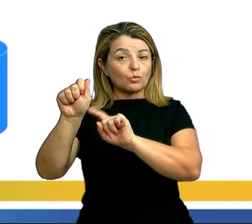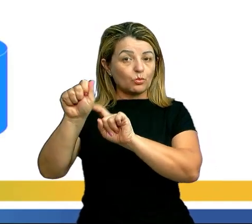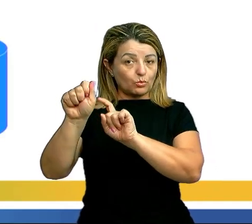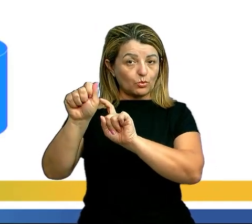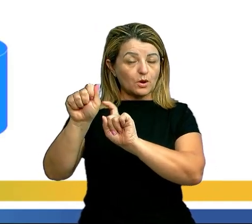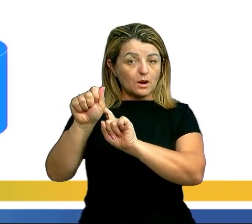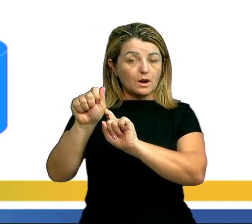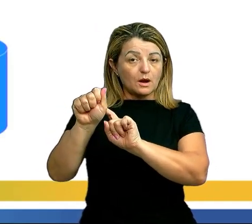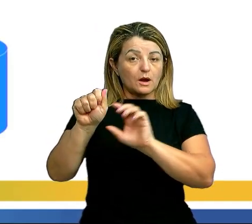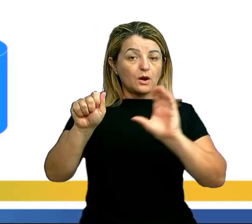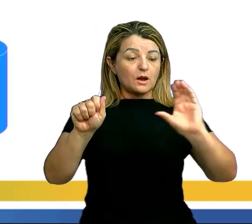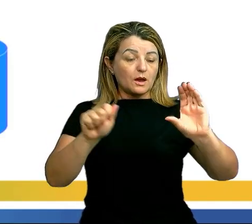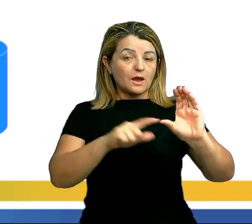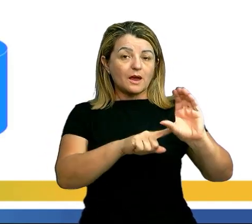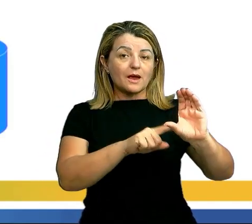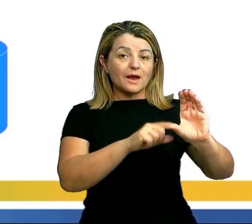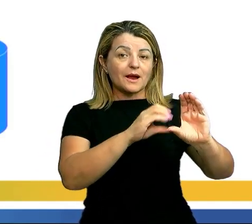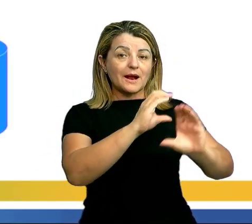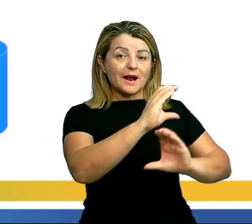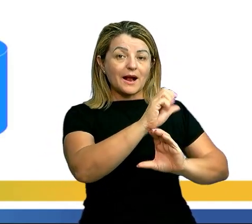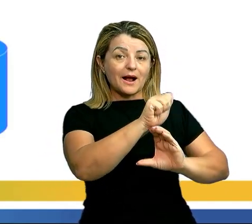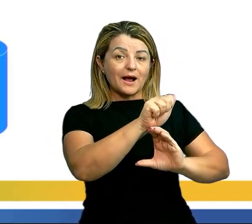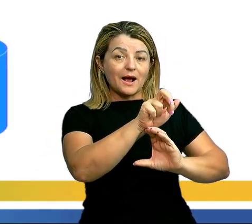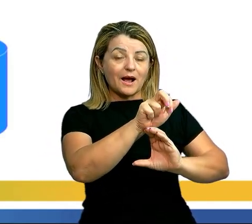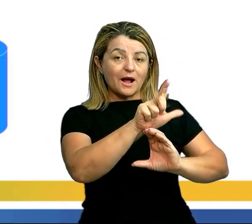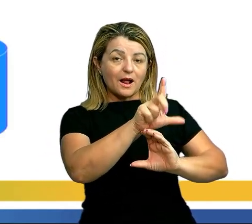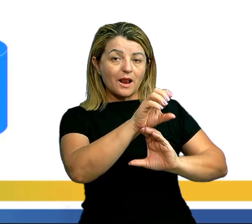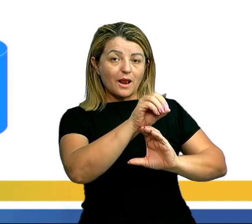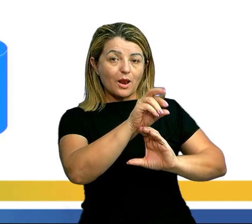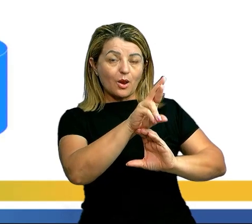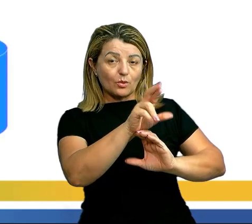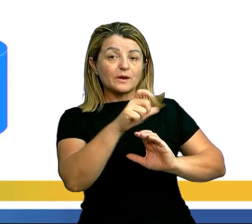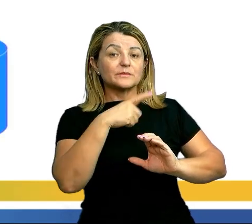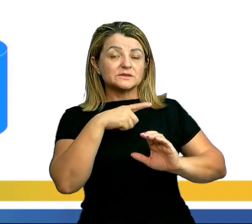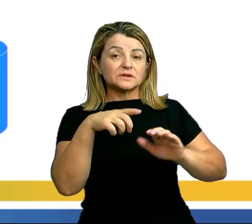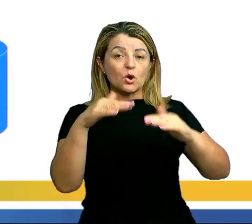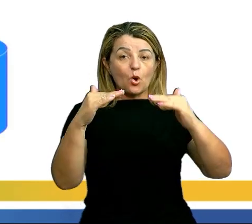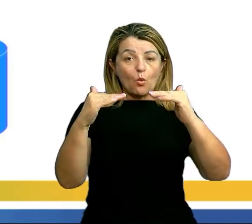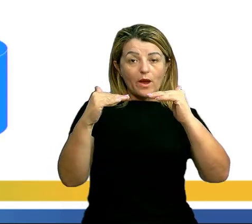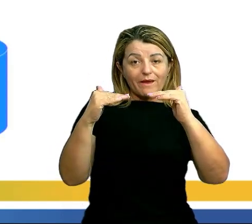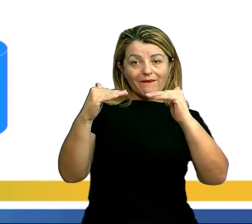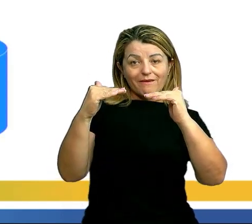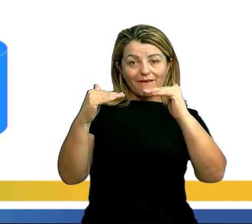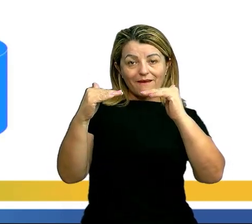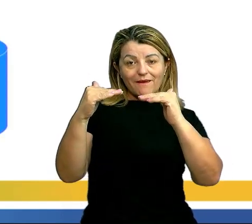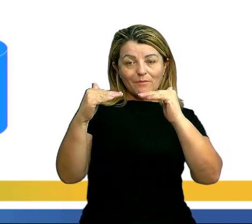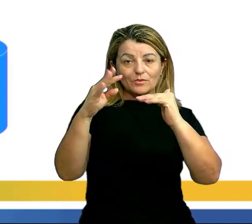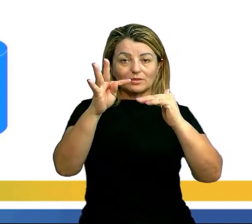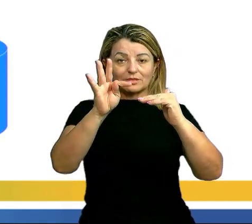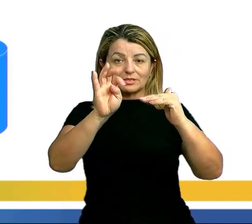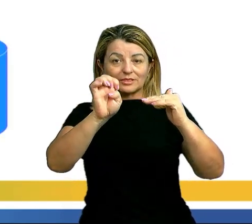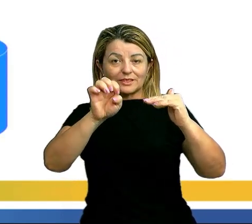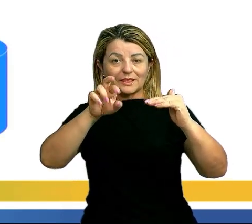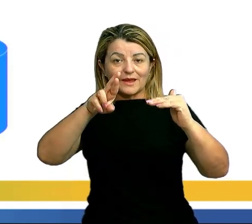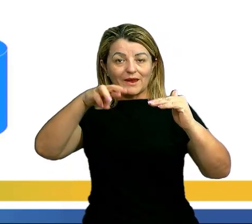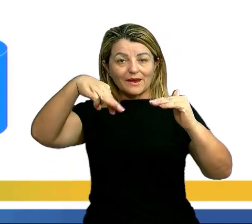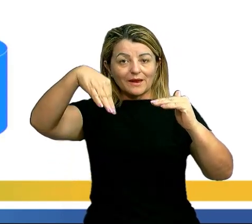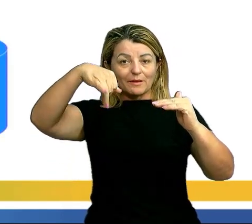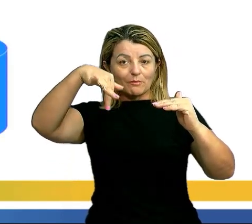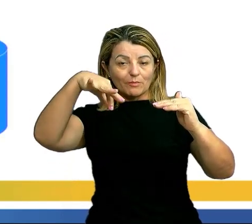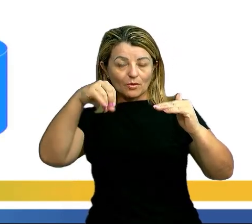devemos também entender um conceito muito importante, que é o conceito de equilíbrio térmico. Quando dois corpos são colocados um em contato com o